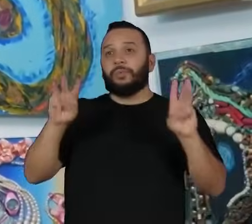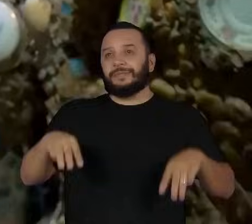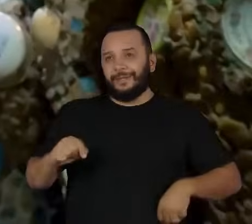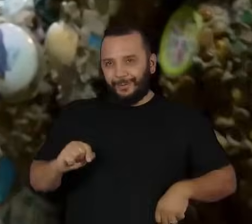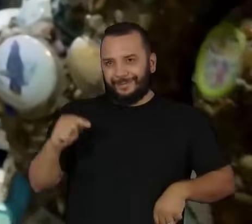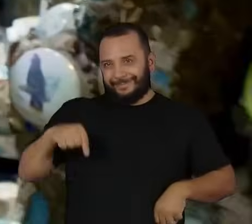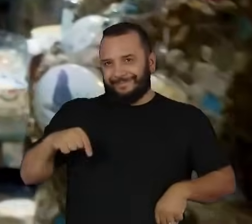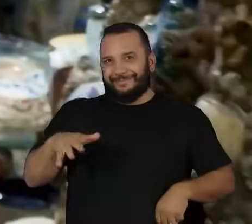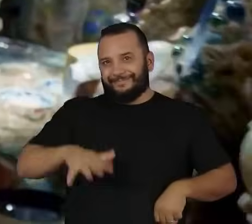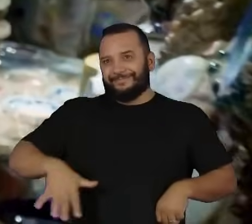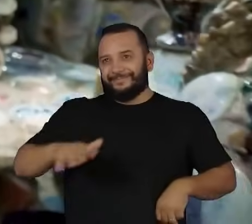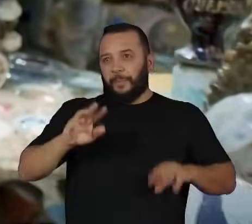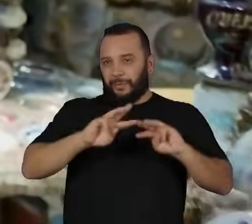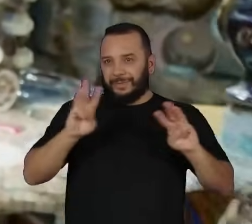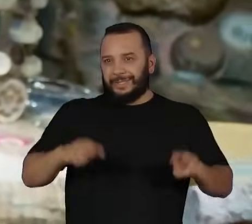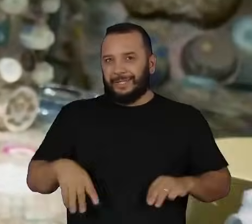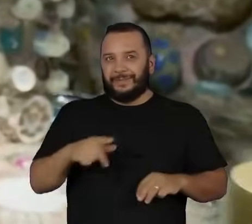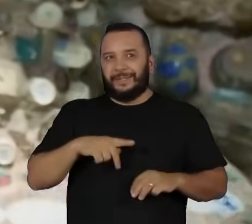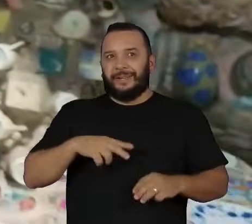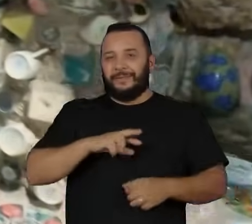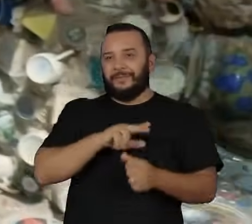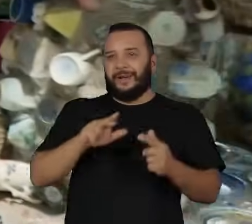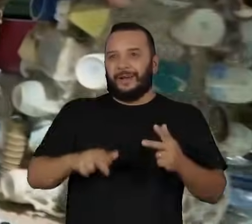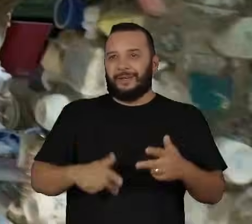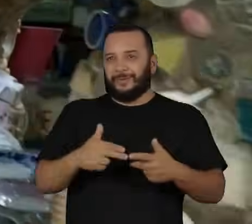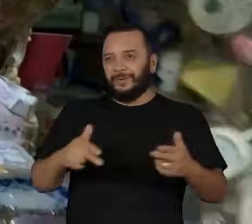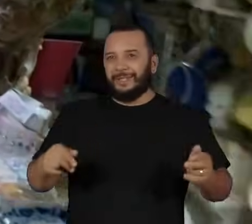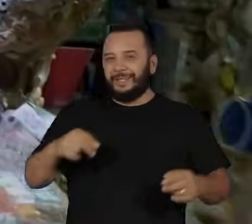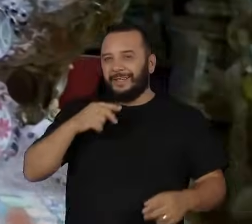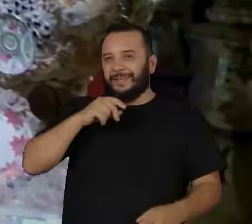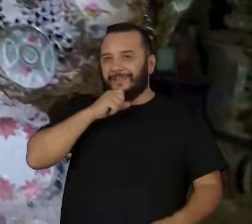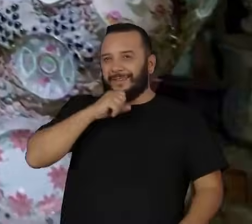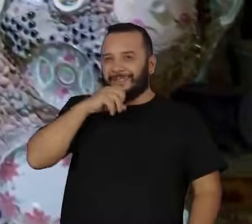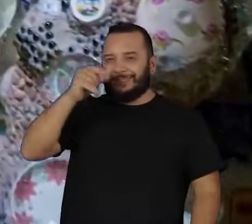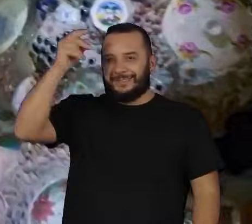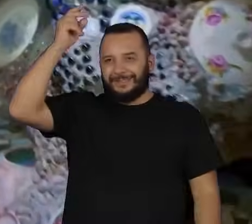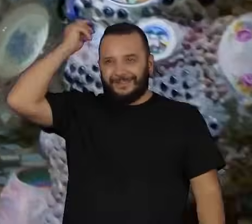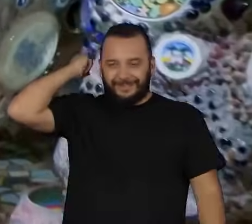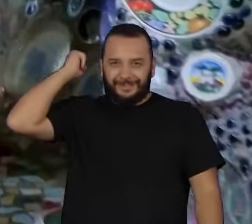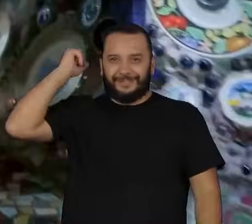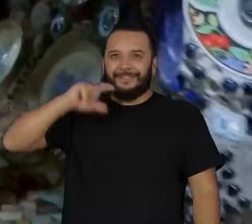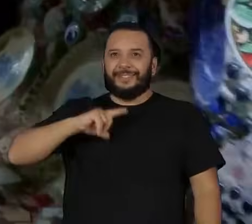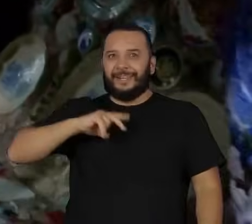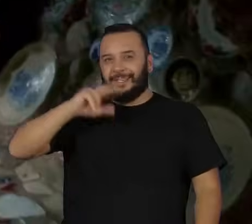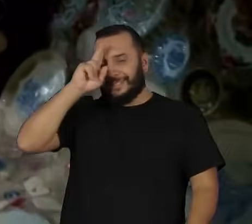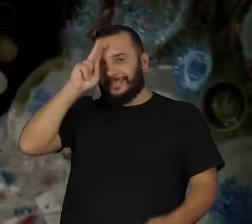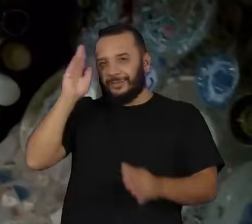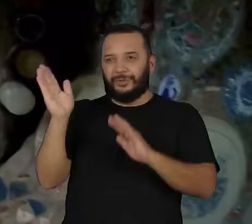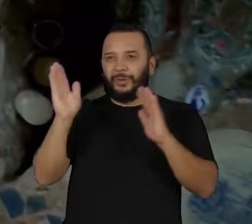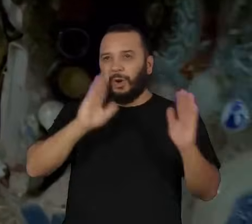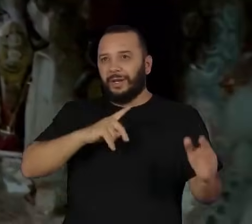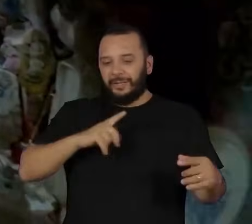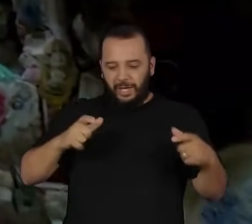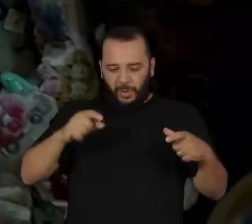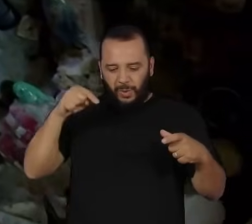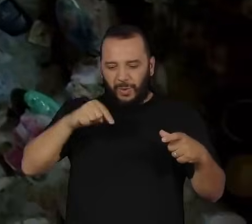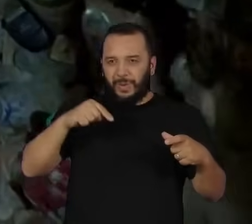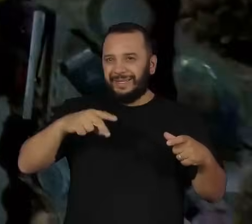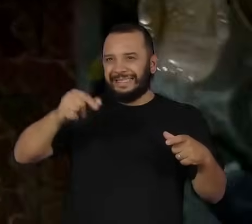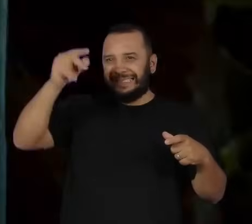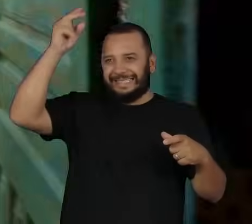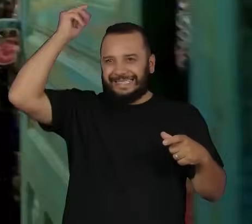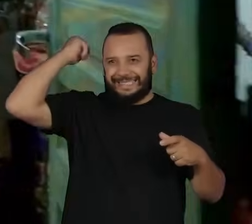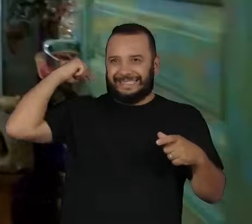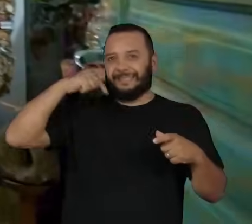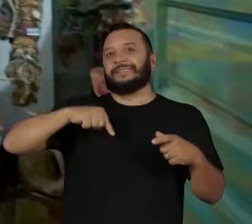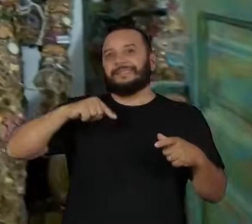museu. Que tem muita coisa antiga, que tem muita história para você ver, louça de história do passado, tem tudo.